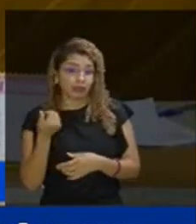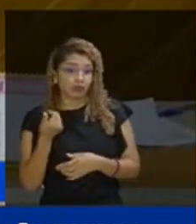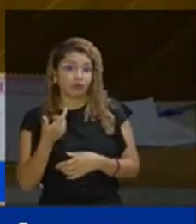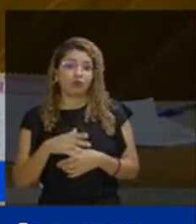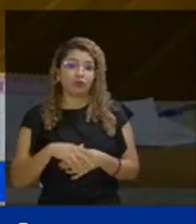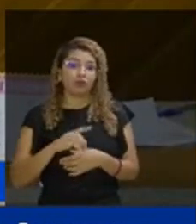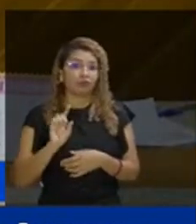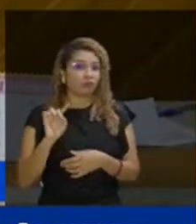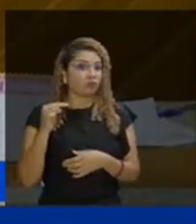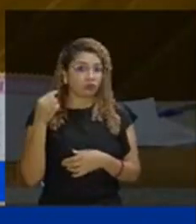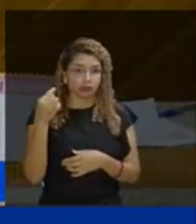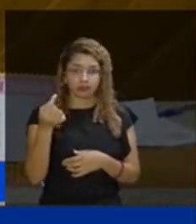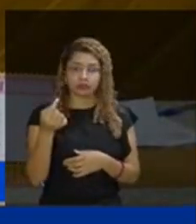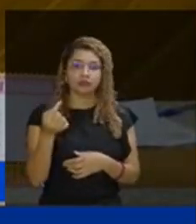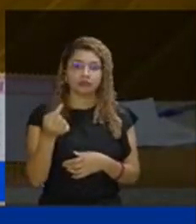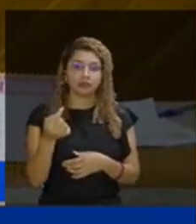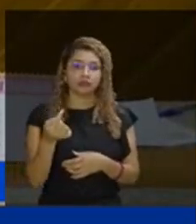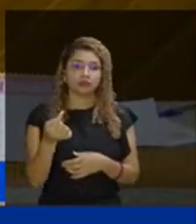vê a possibilidade de marcar.